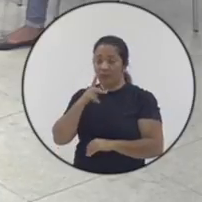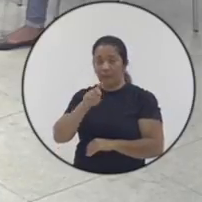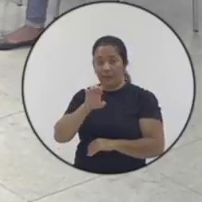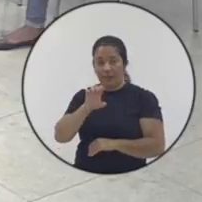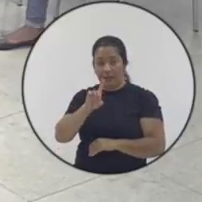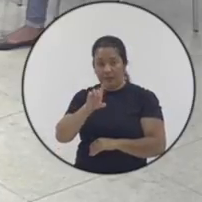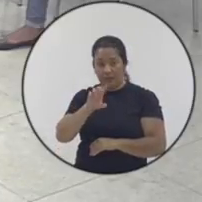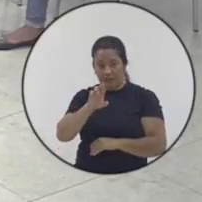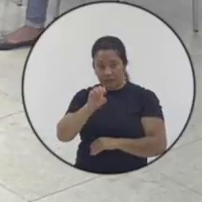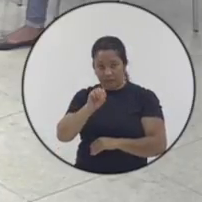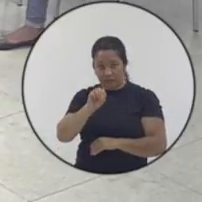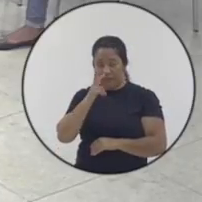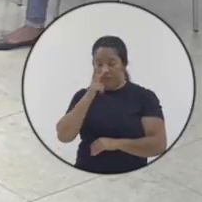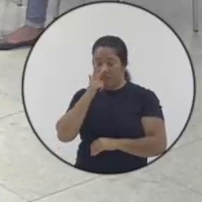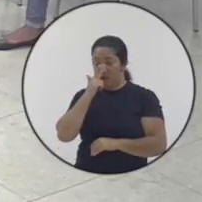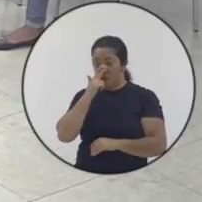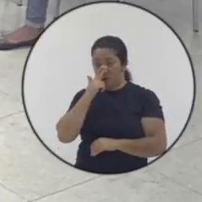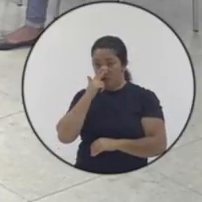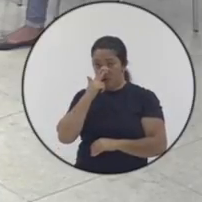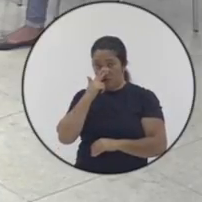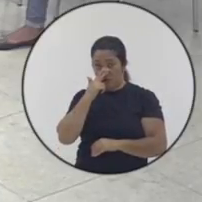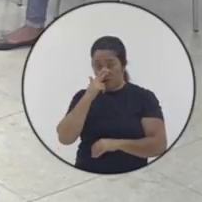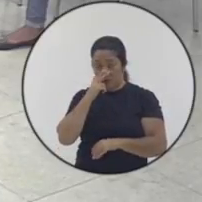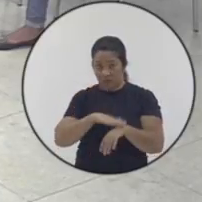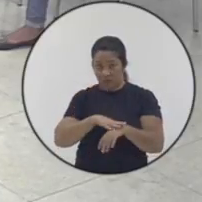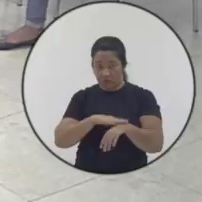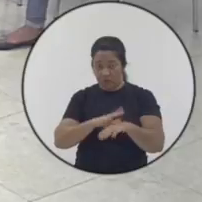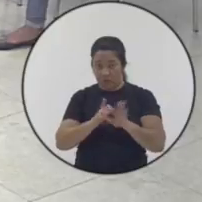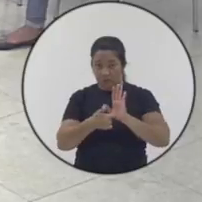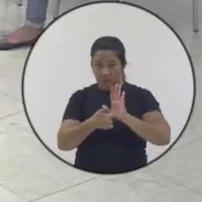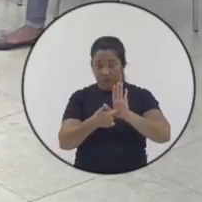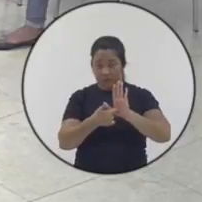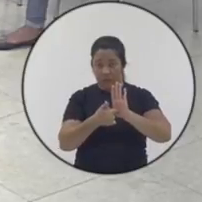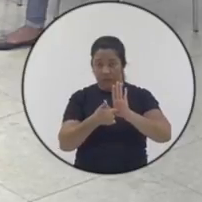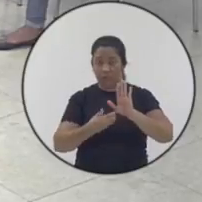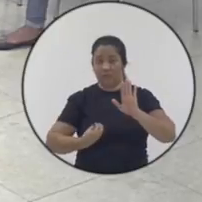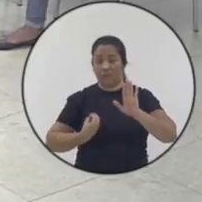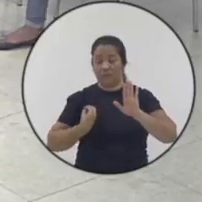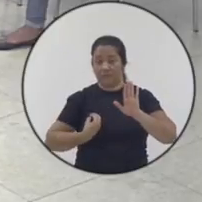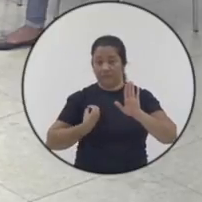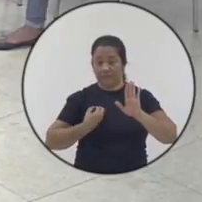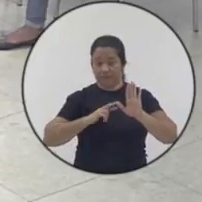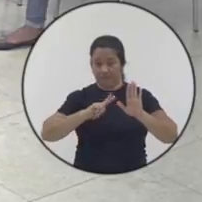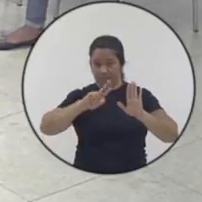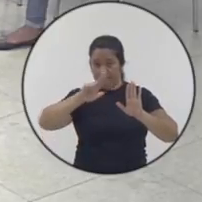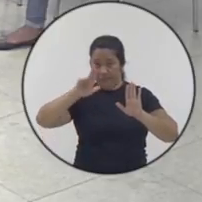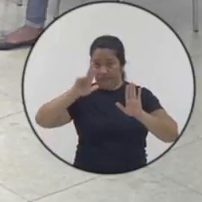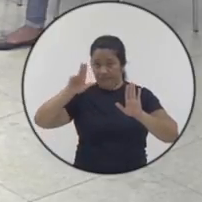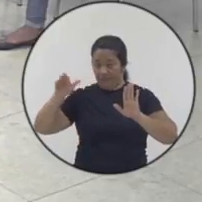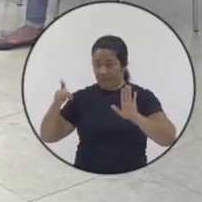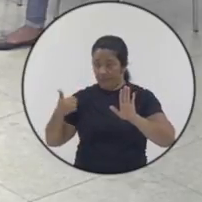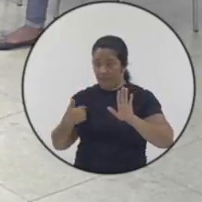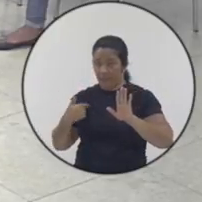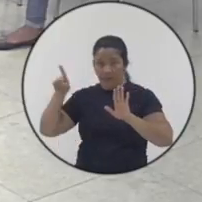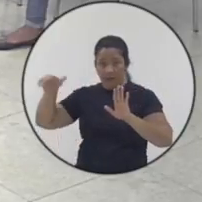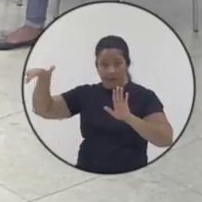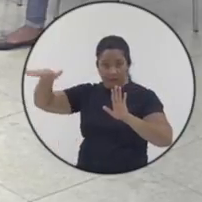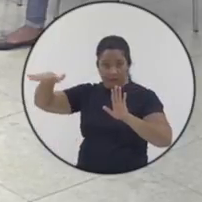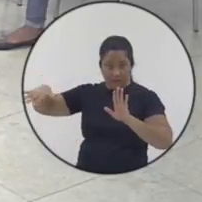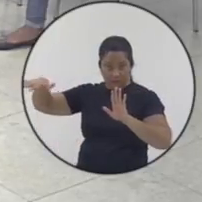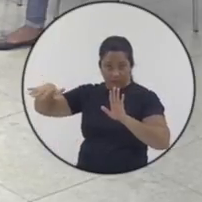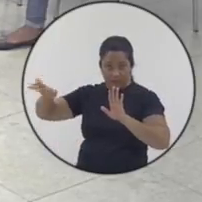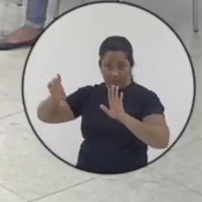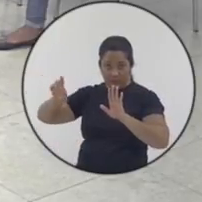acho que a realidade está mostrando para a gente essas potências de vida. Se antes a gente, lá no espaço trans, trazia um